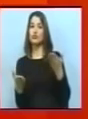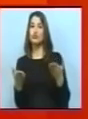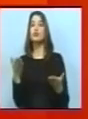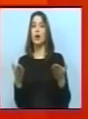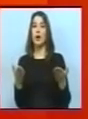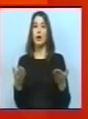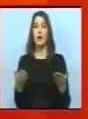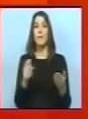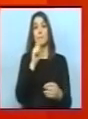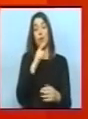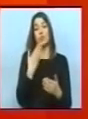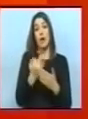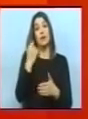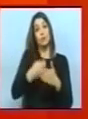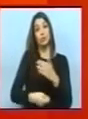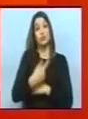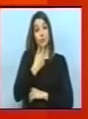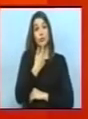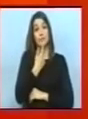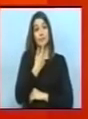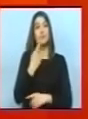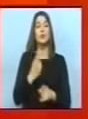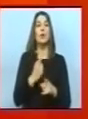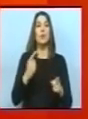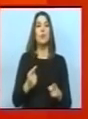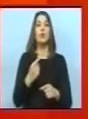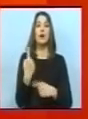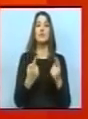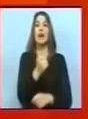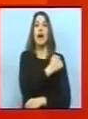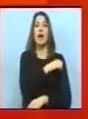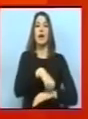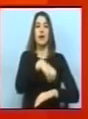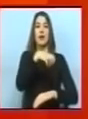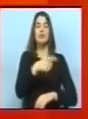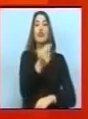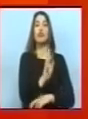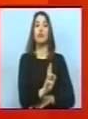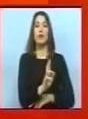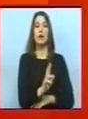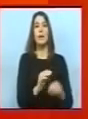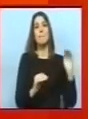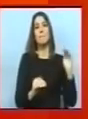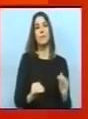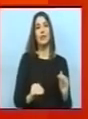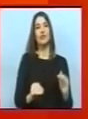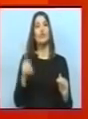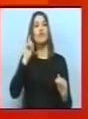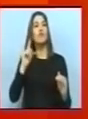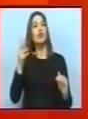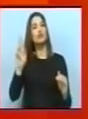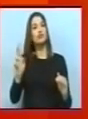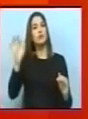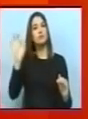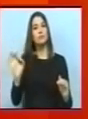significar um imposto considerável, porque, apesar de tudo, muitos valores patrimoniais tributários ainda estão abaixo daquilo que é o real valor dos